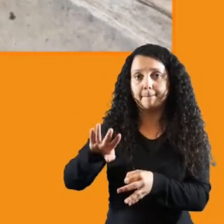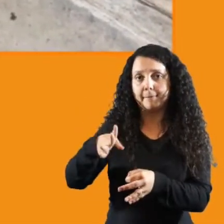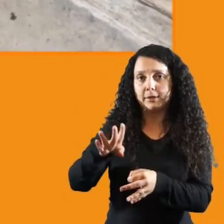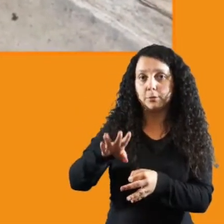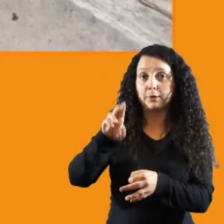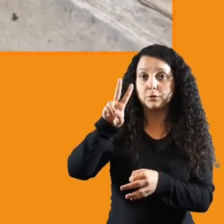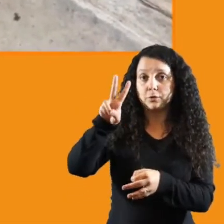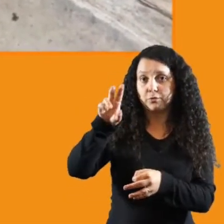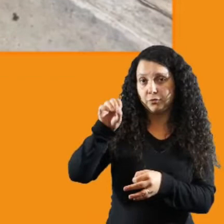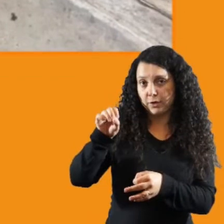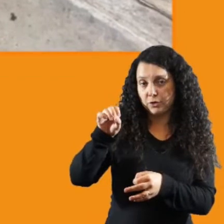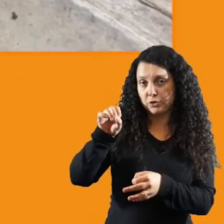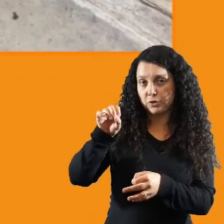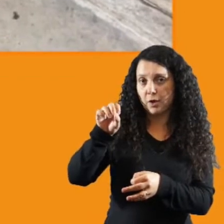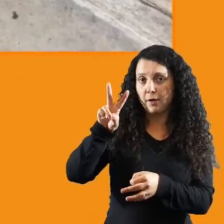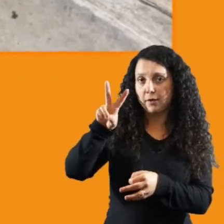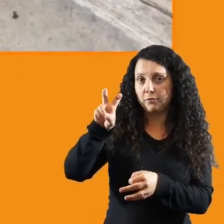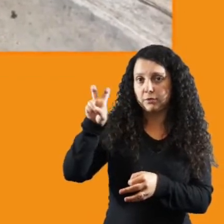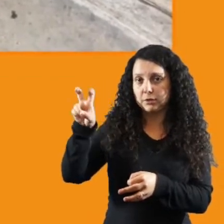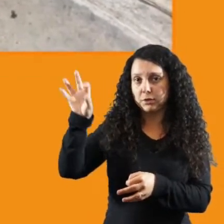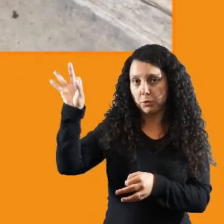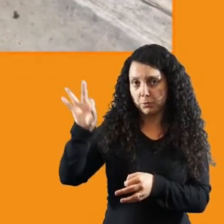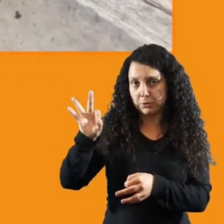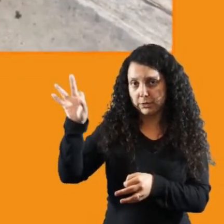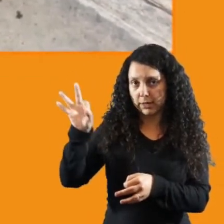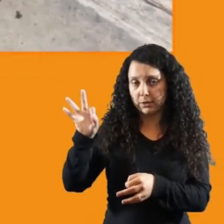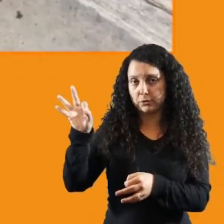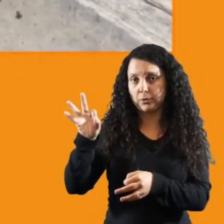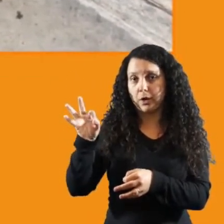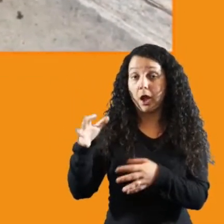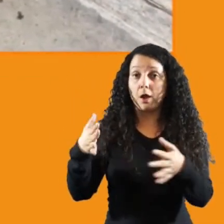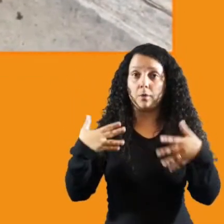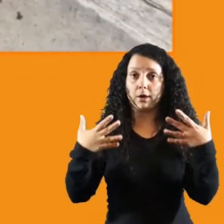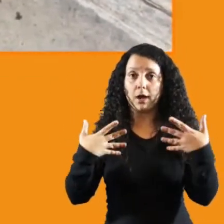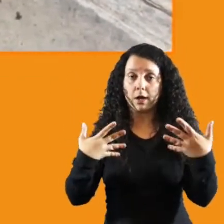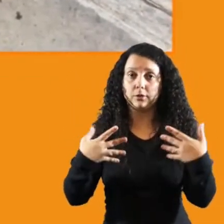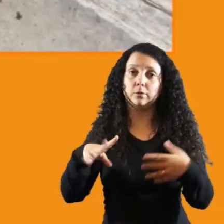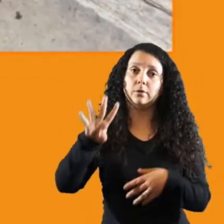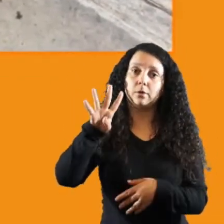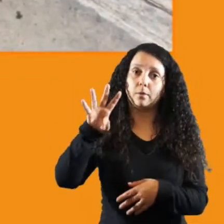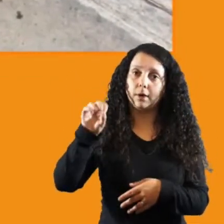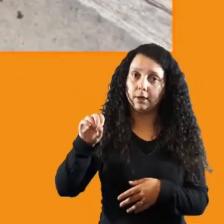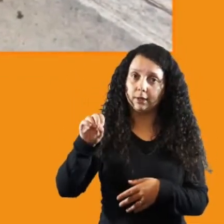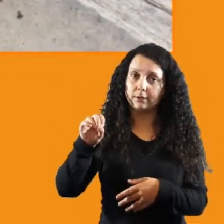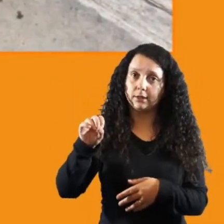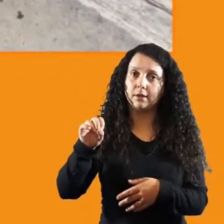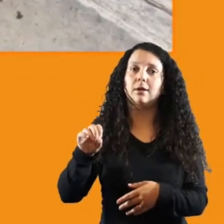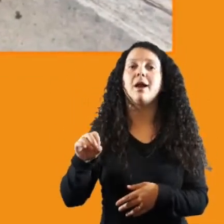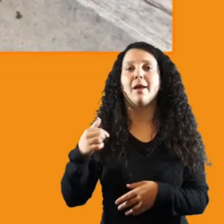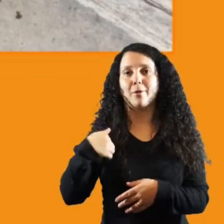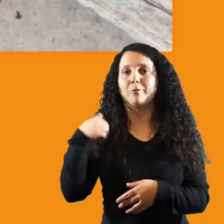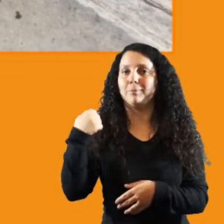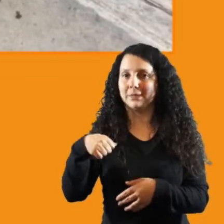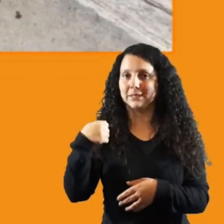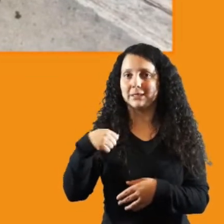e não tiver numa temperatura ambiente de 40 graus, consequentemente, vai ocorrer que eu vou ter que trocar essas baterias antes do